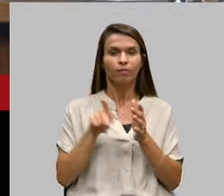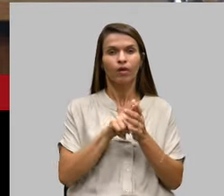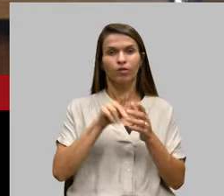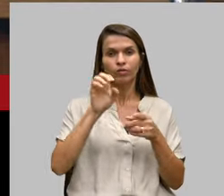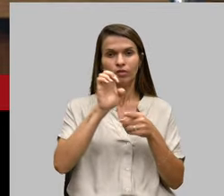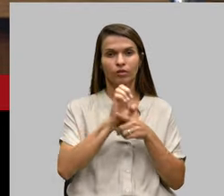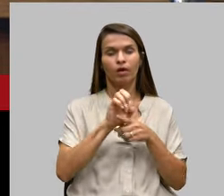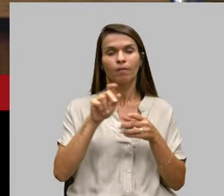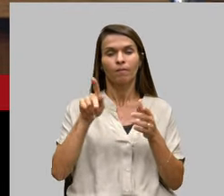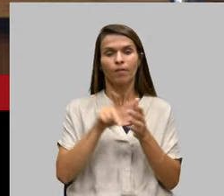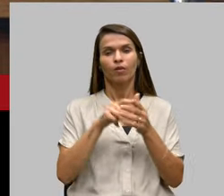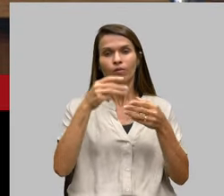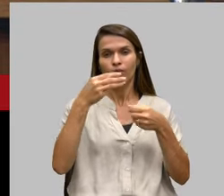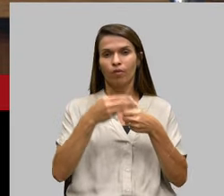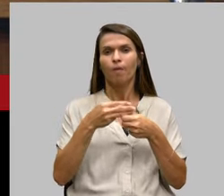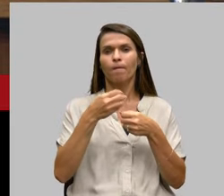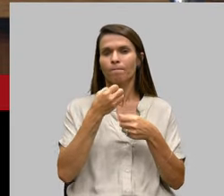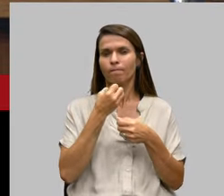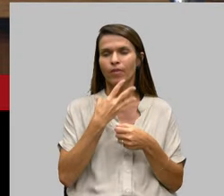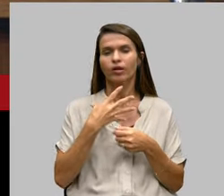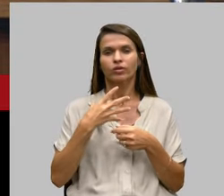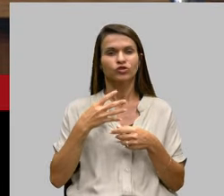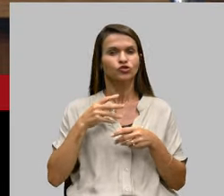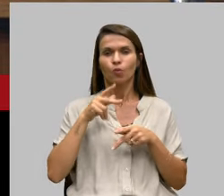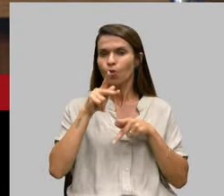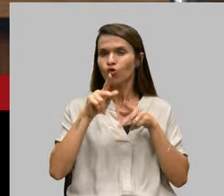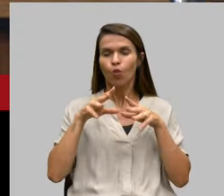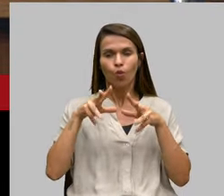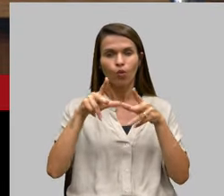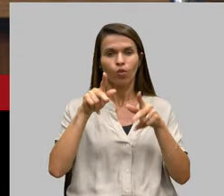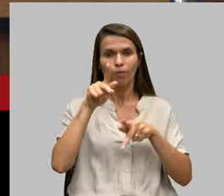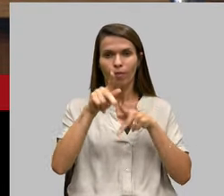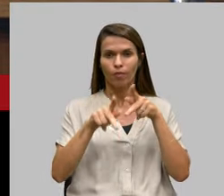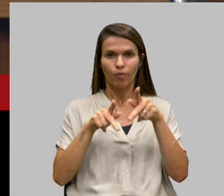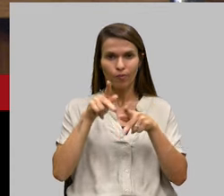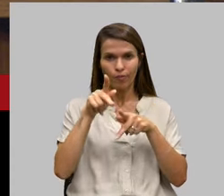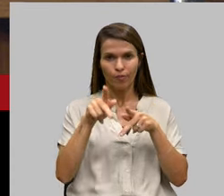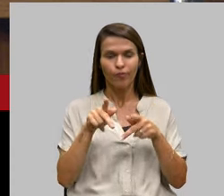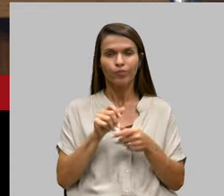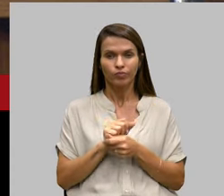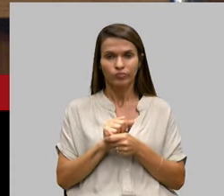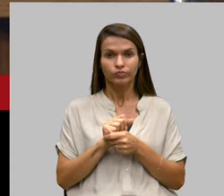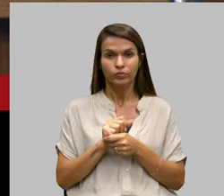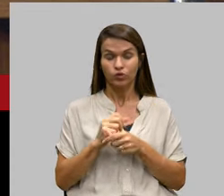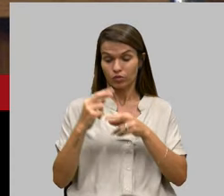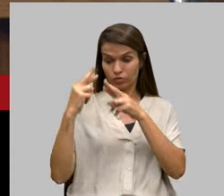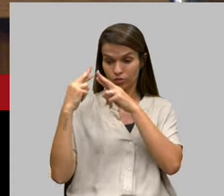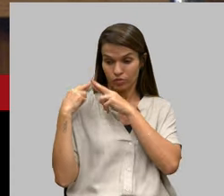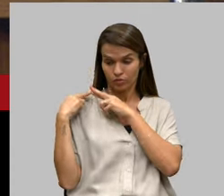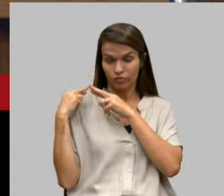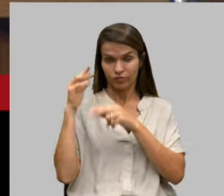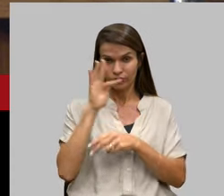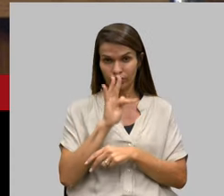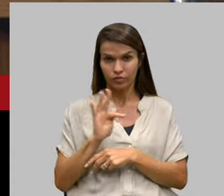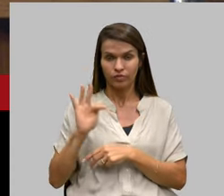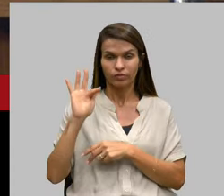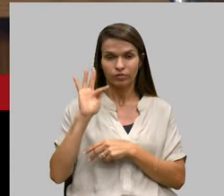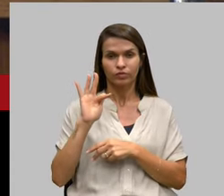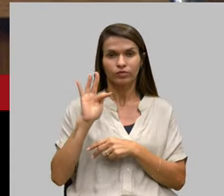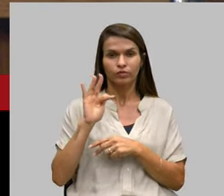município o bem público o bem comum do Povo né gerido pelos entes federativos assim como toda